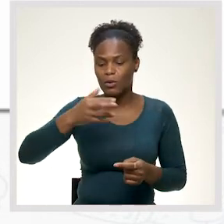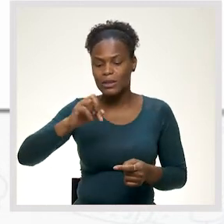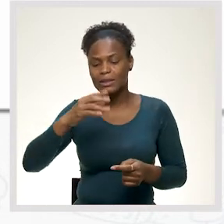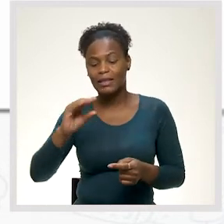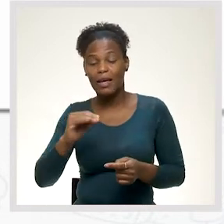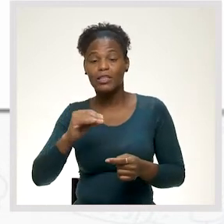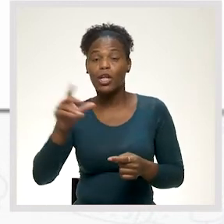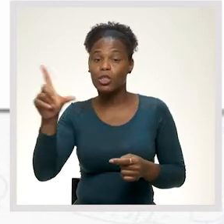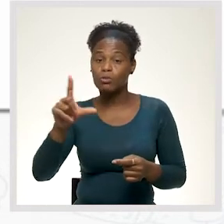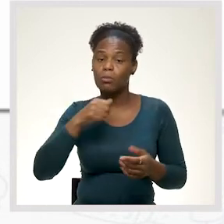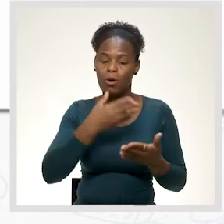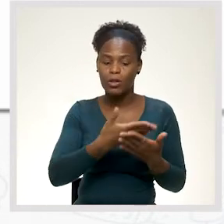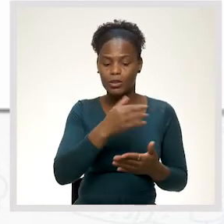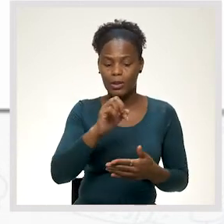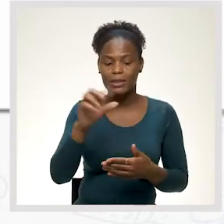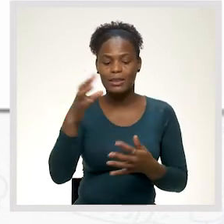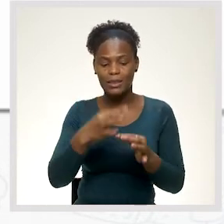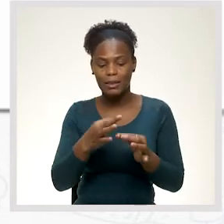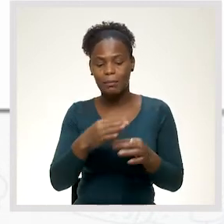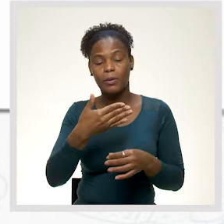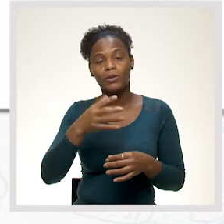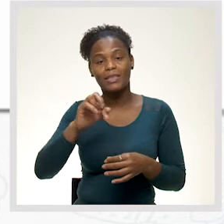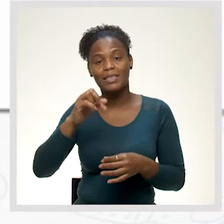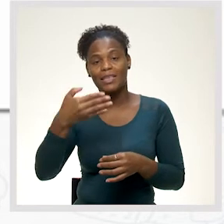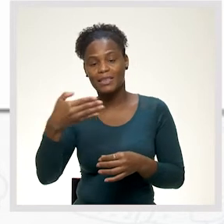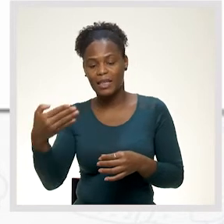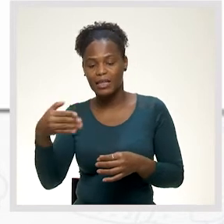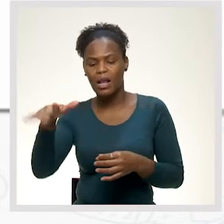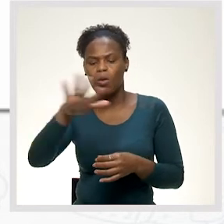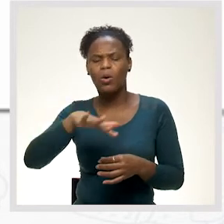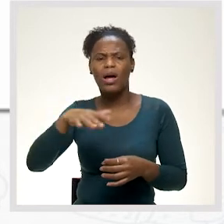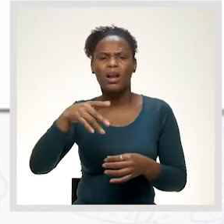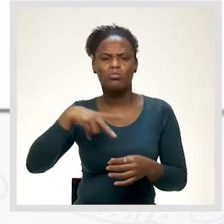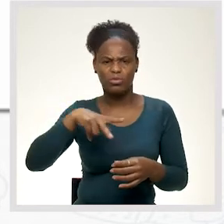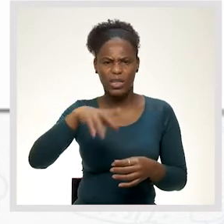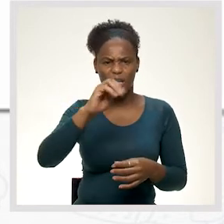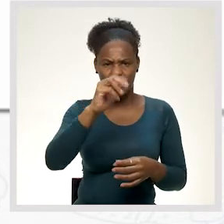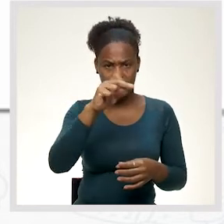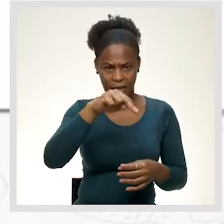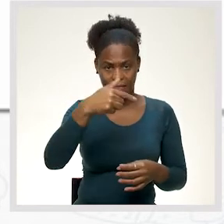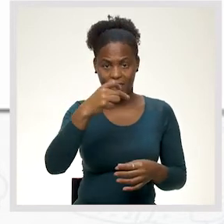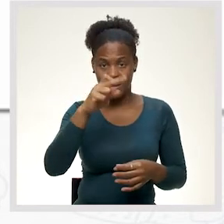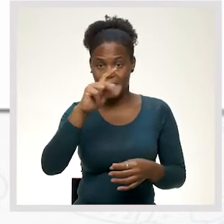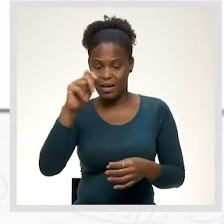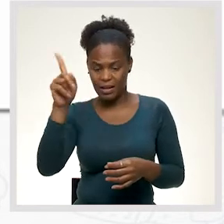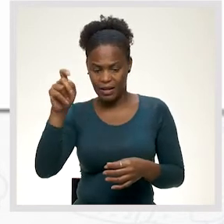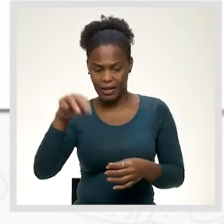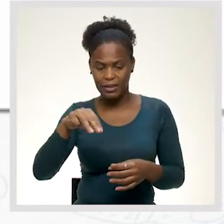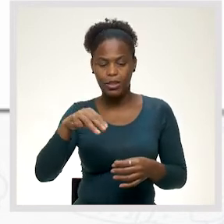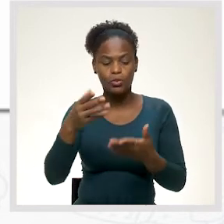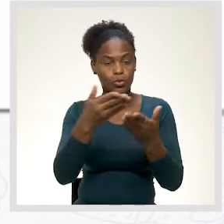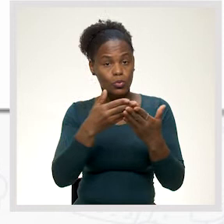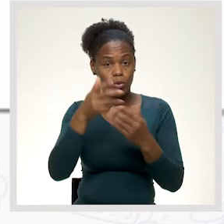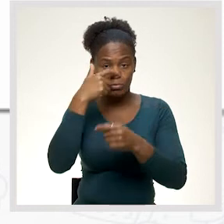18 de setembro de 1877, em Santarém. Estudou Humanidades na Congregação do